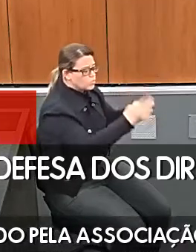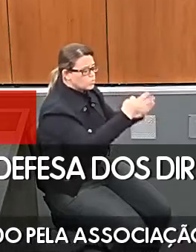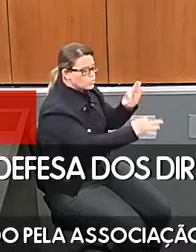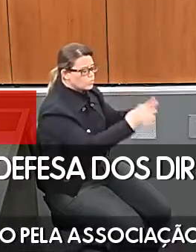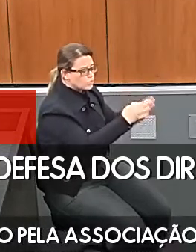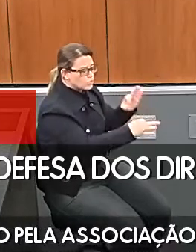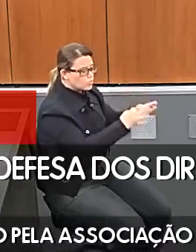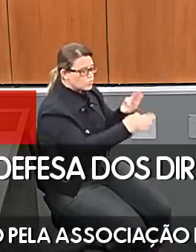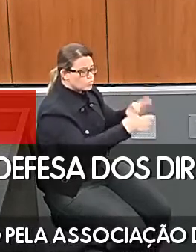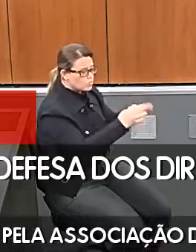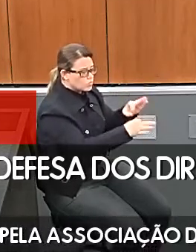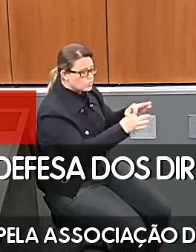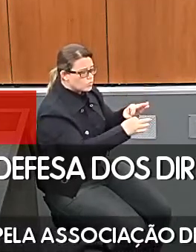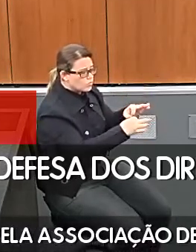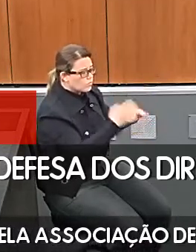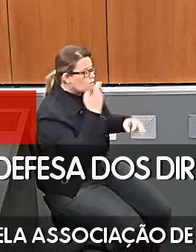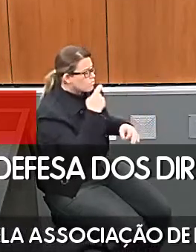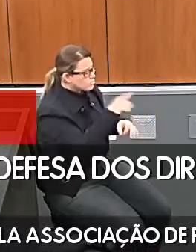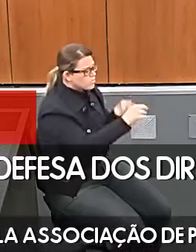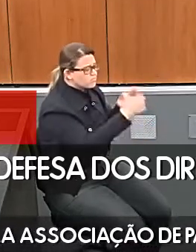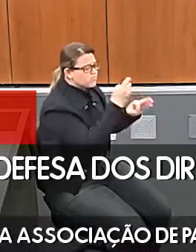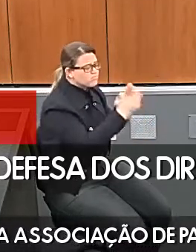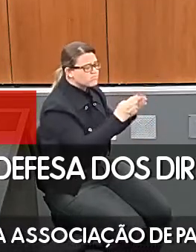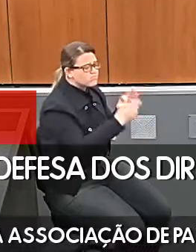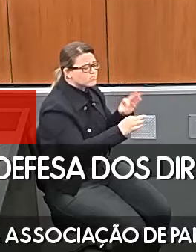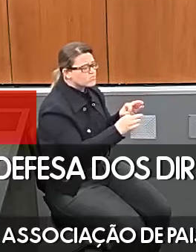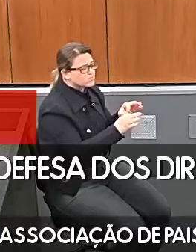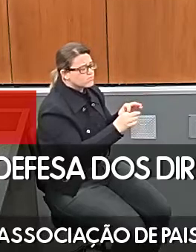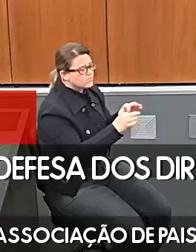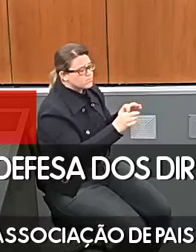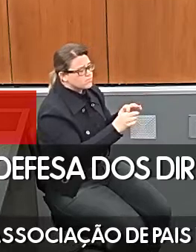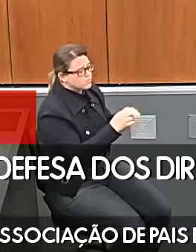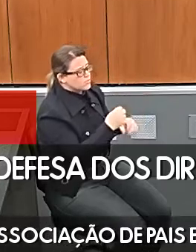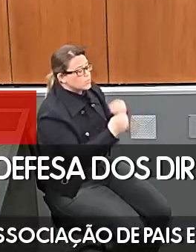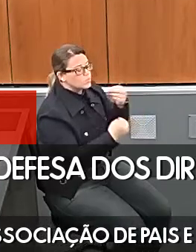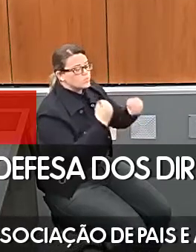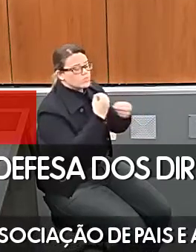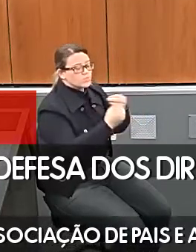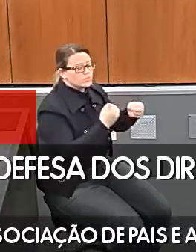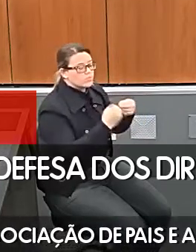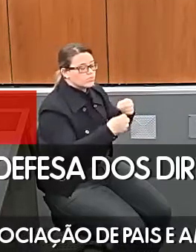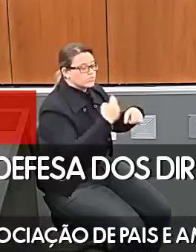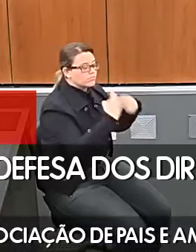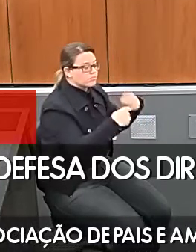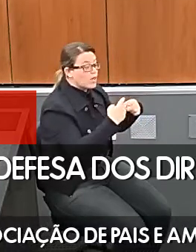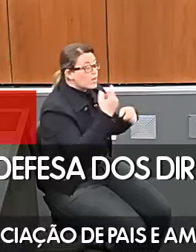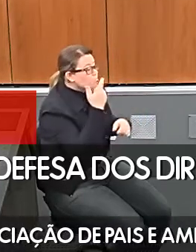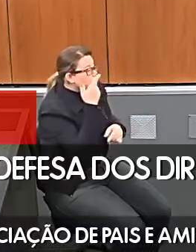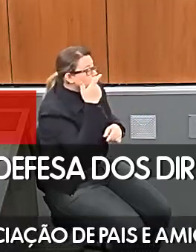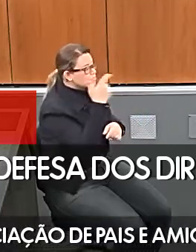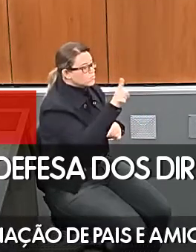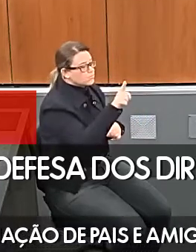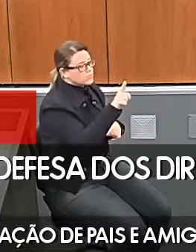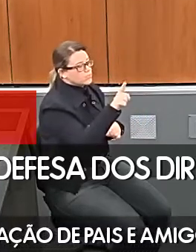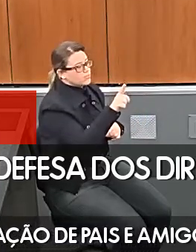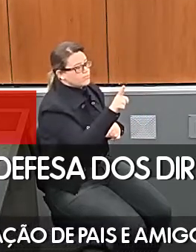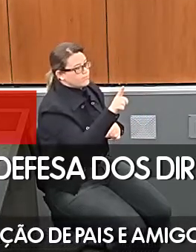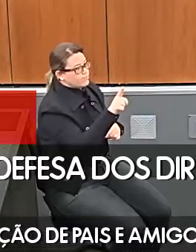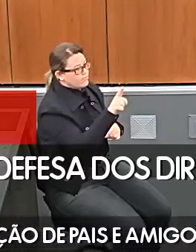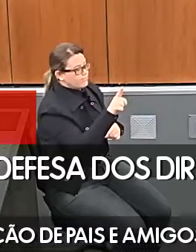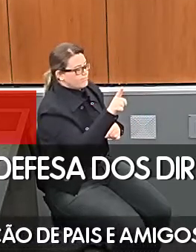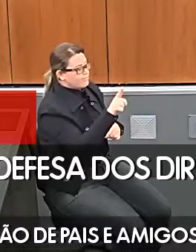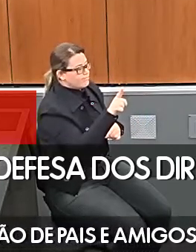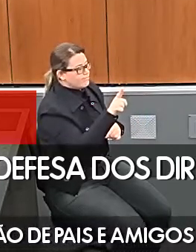uma ação na Justiça aqui na Assembleia, se Deus quiser, nós vamos discutir a possibilidade. Mas eu